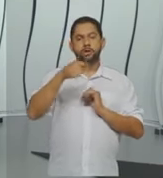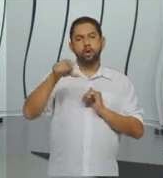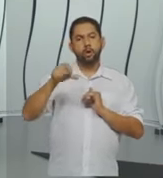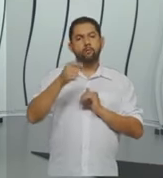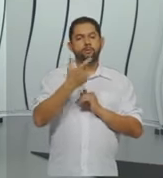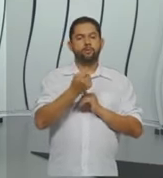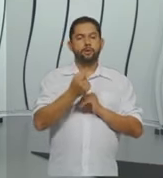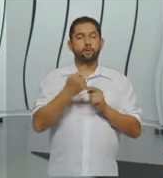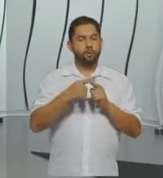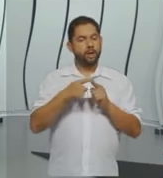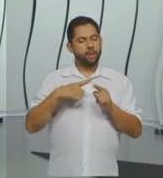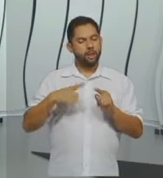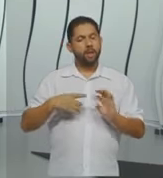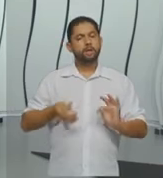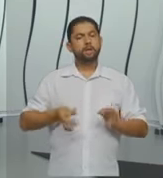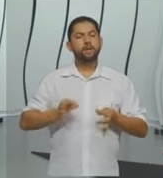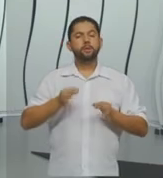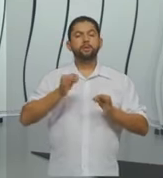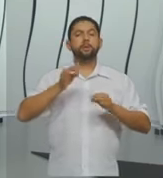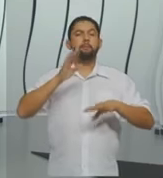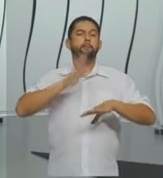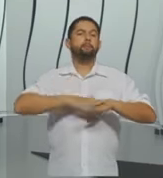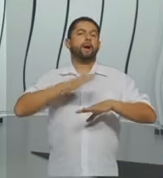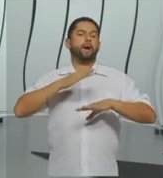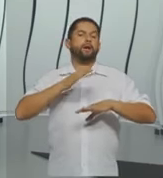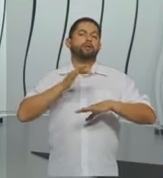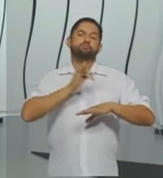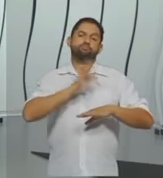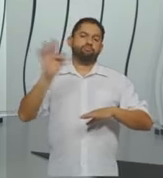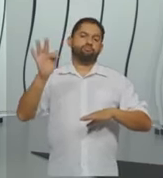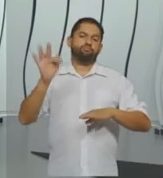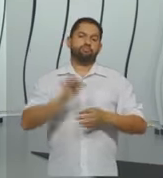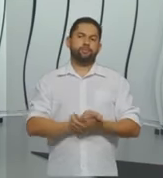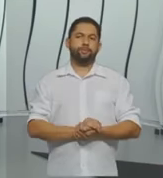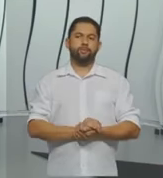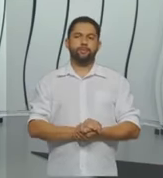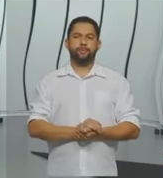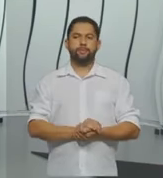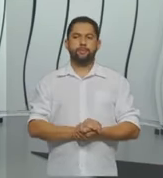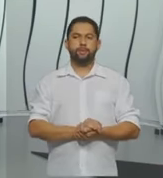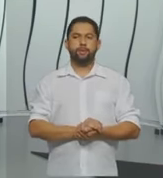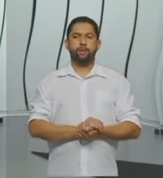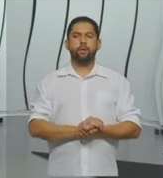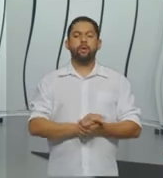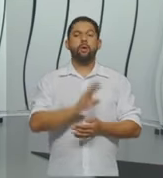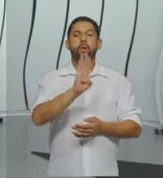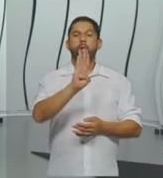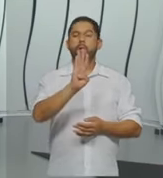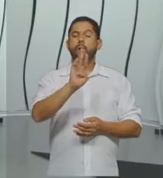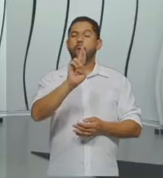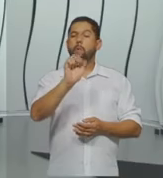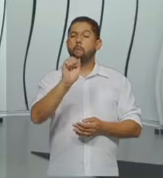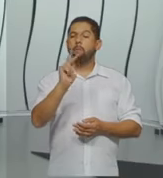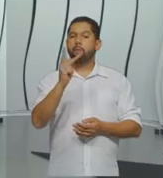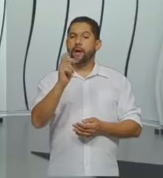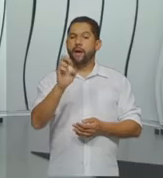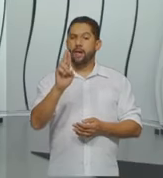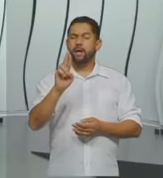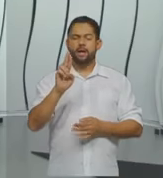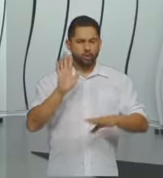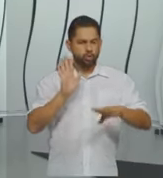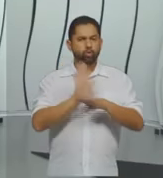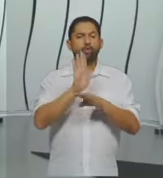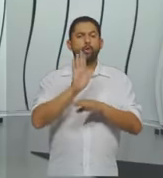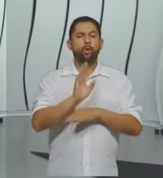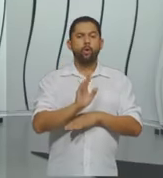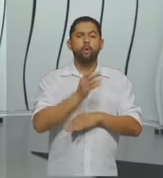com o surgimento de tecnologias mais avançadas. Então o Brahe foi talvez uma grande mola propulsora para que o Kepler pudesse propor